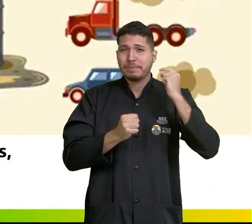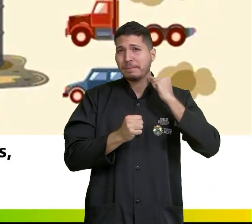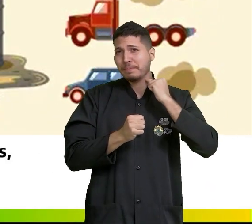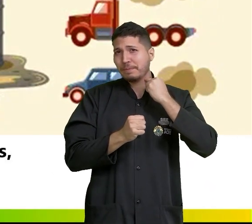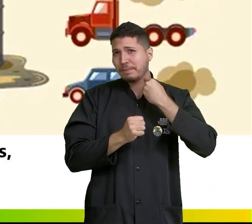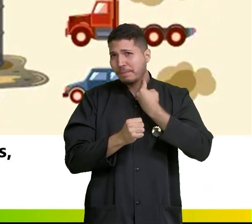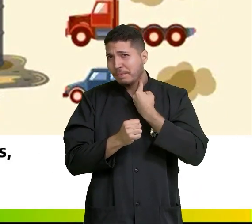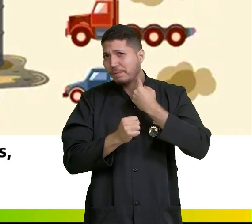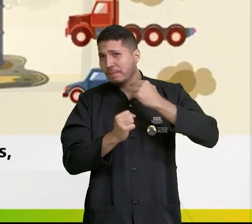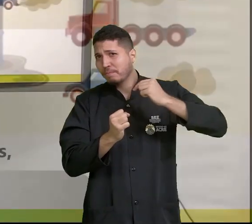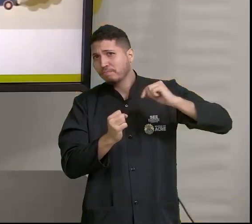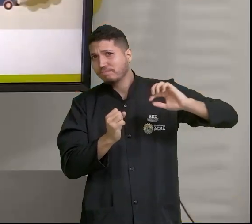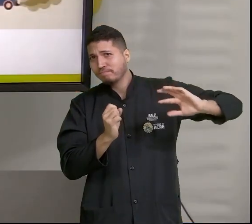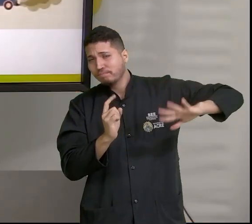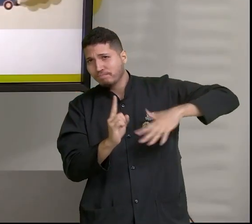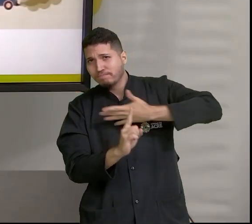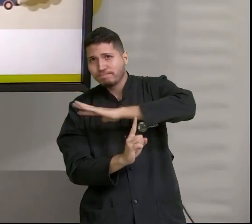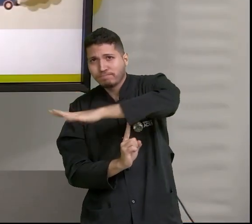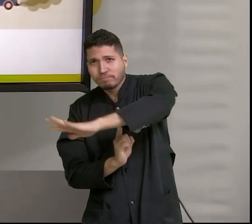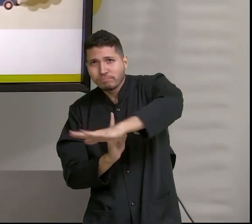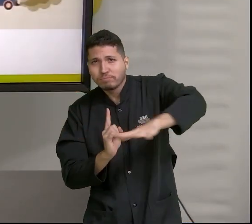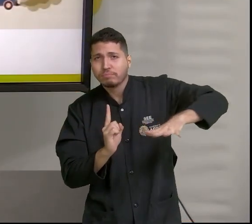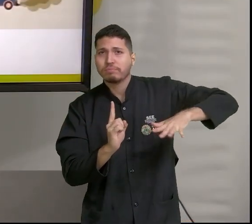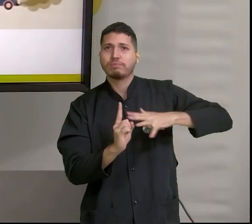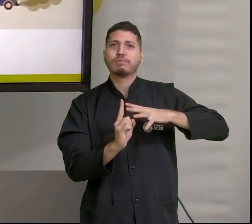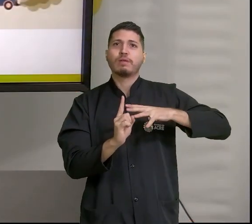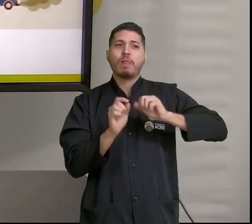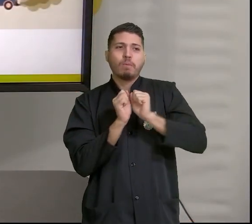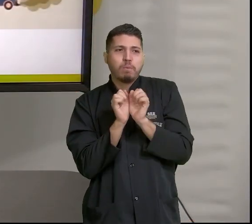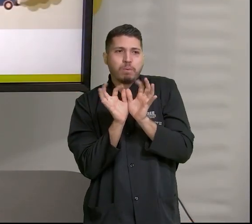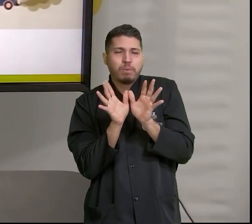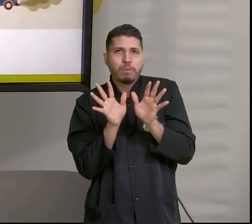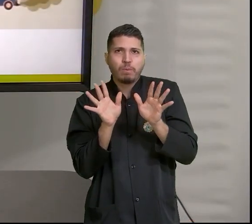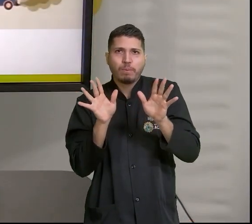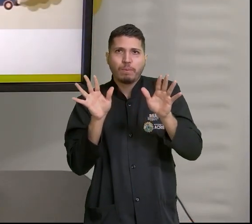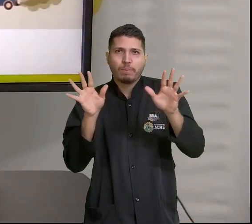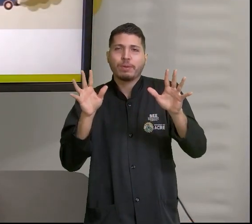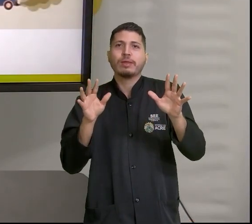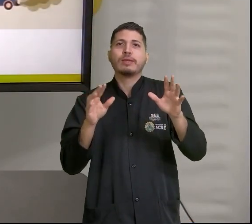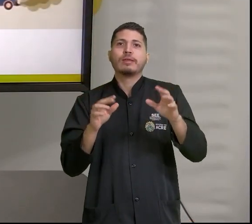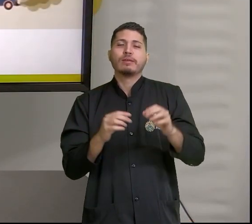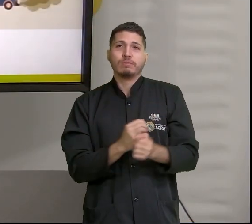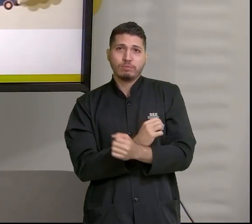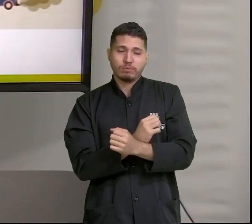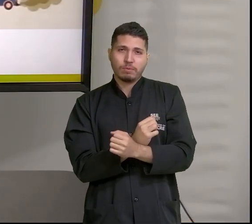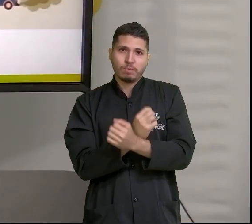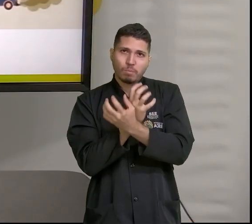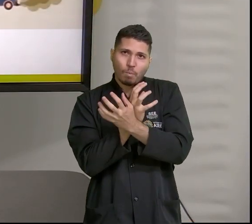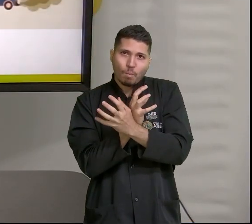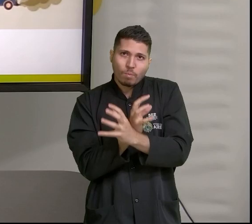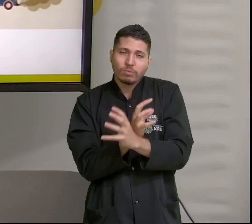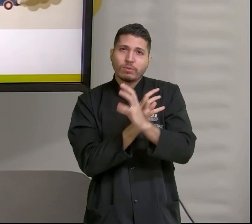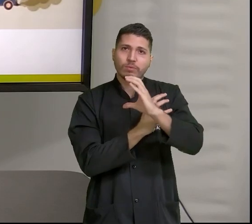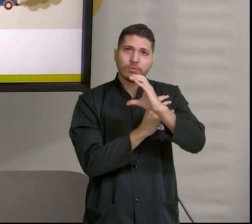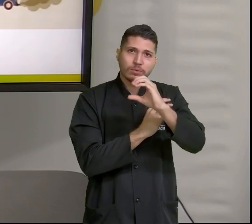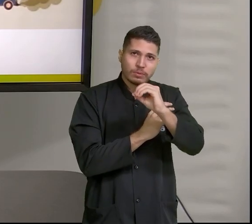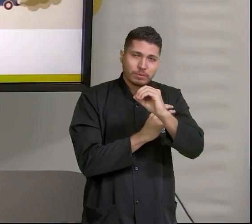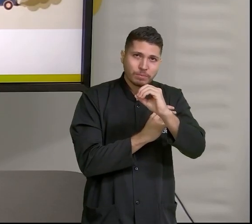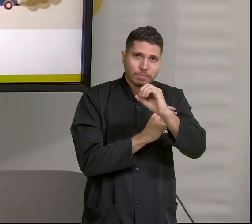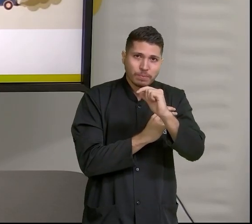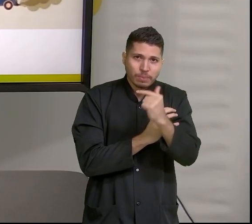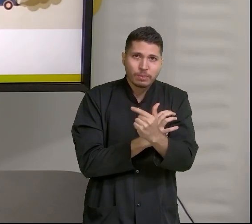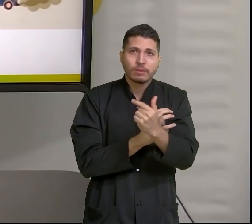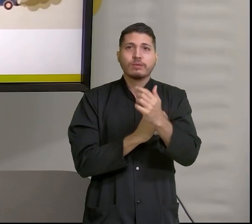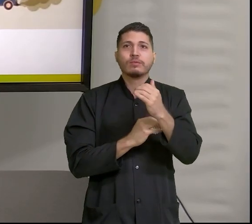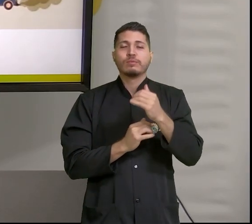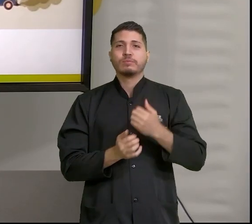aí do CO2, tá? Que é a queima dos combustíveis fósseis. E a gente também tem na imagem o exemplo do